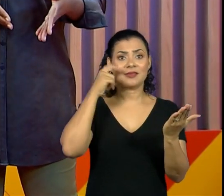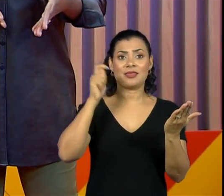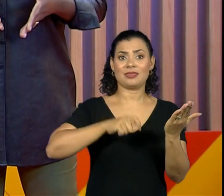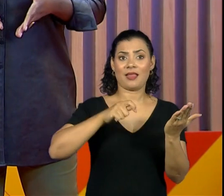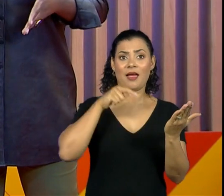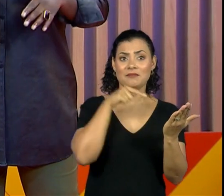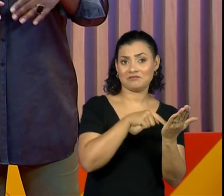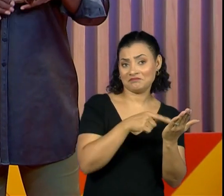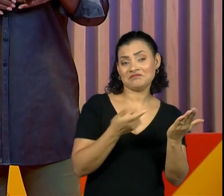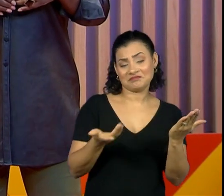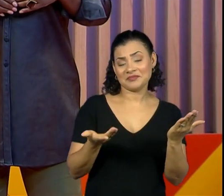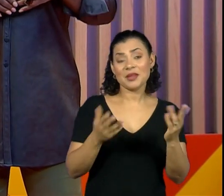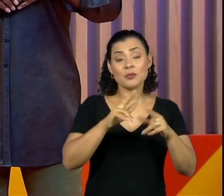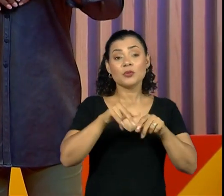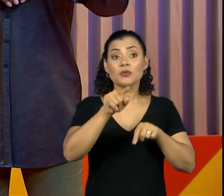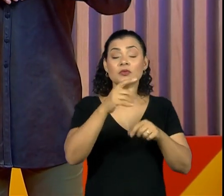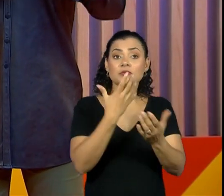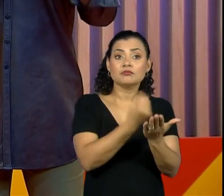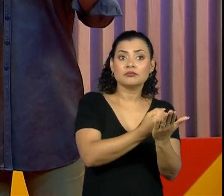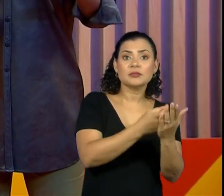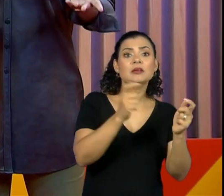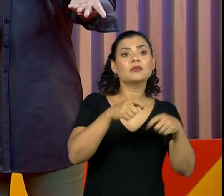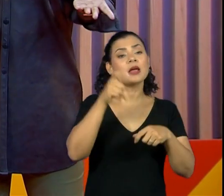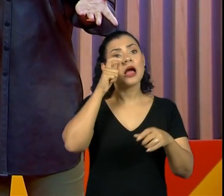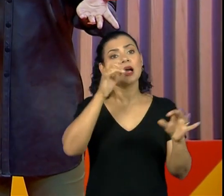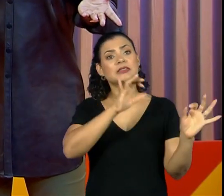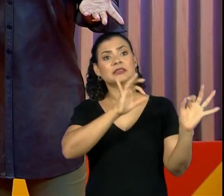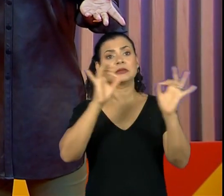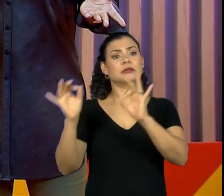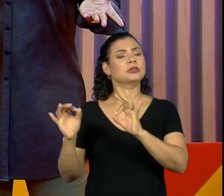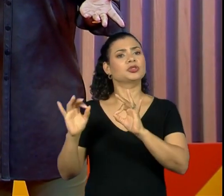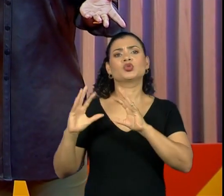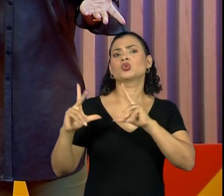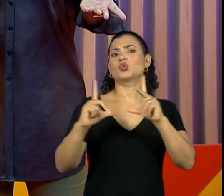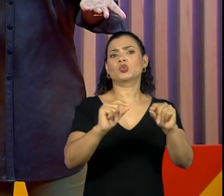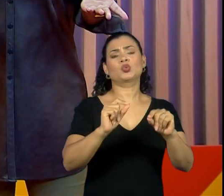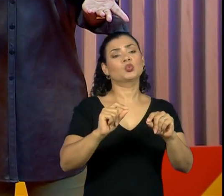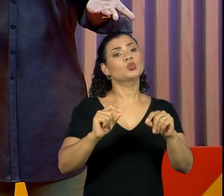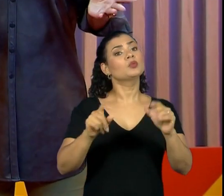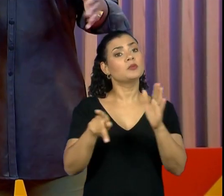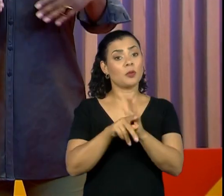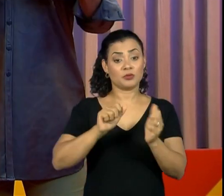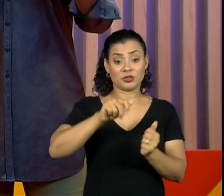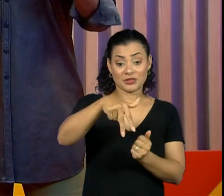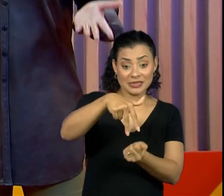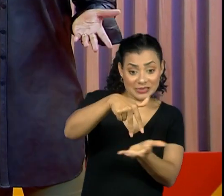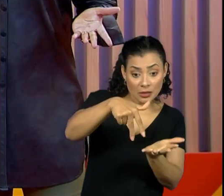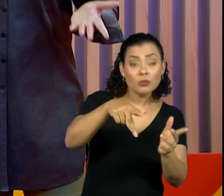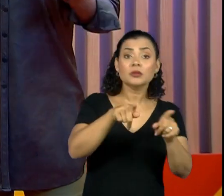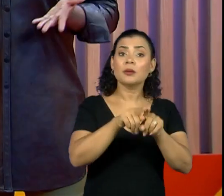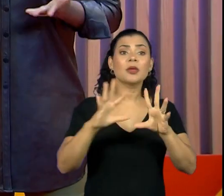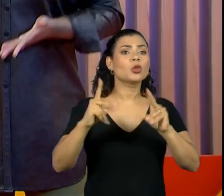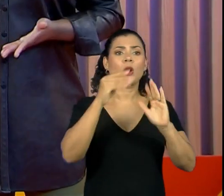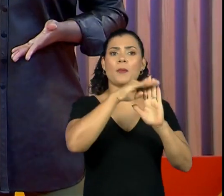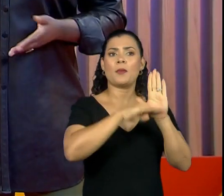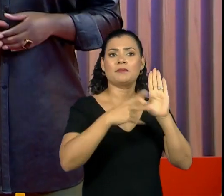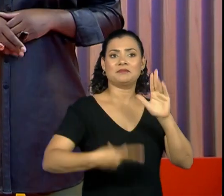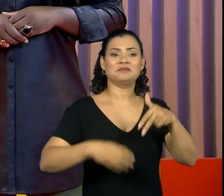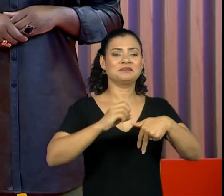loja de aplicativos. Lá você não só assiste todas as edições do Estação Livre, mas como também